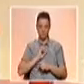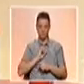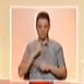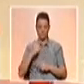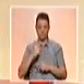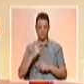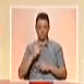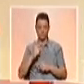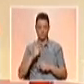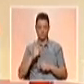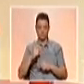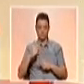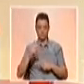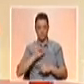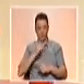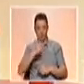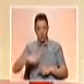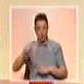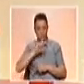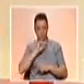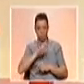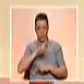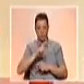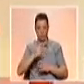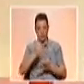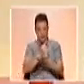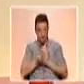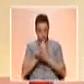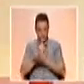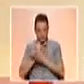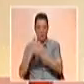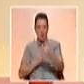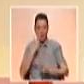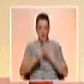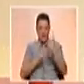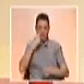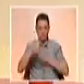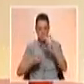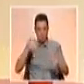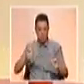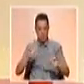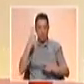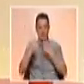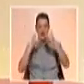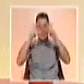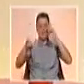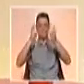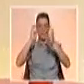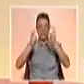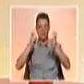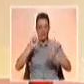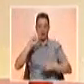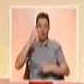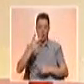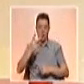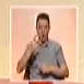um conceito que nós podemos utilizar e que nos ajuda, qualquer cidadão, qualquer empresa, qualquer nação ou mesmo